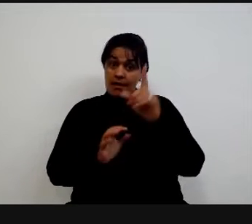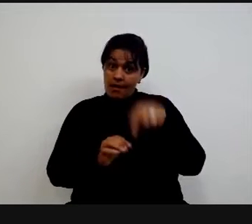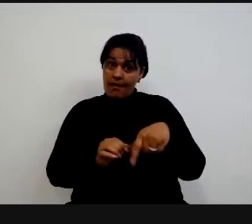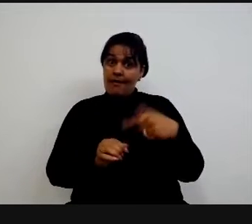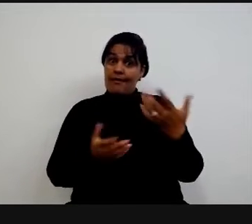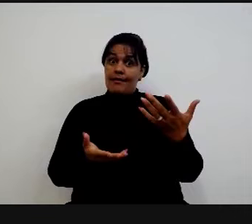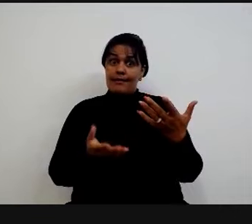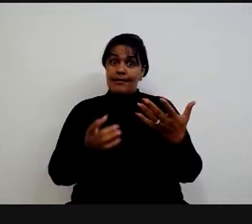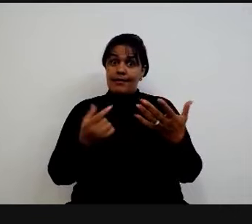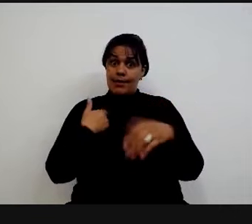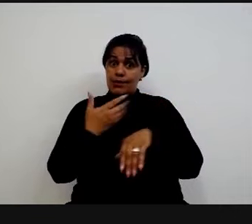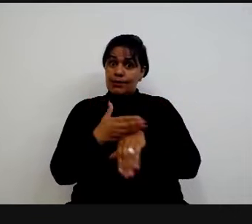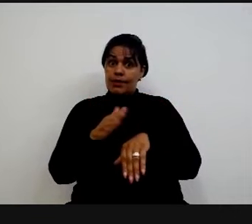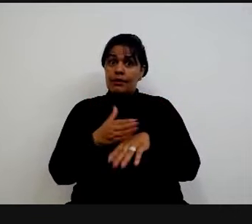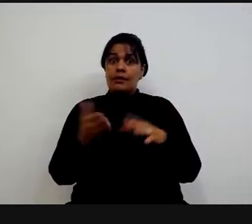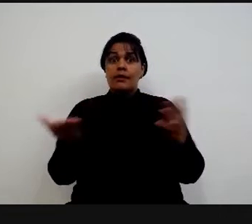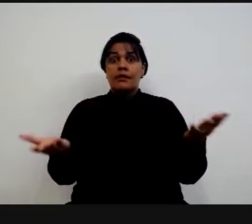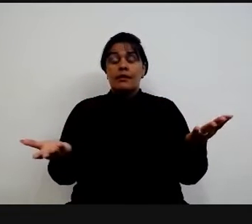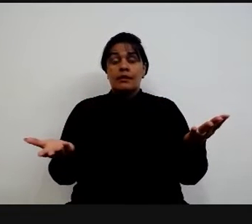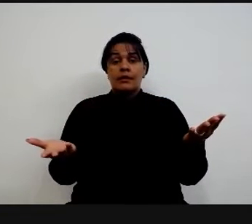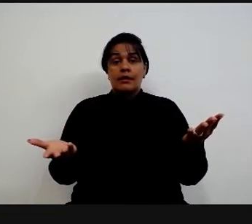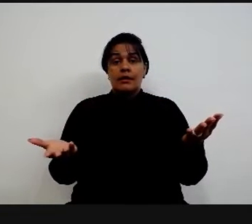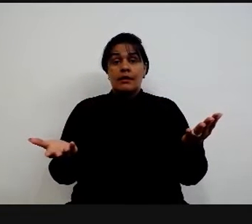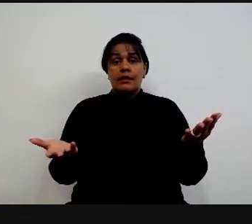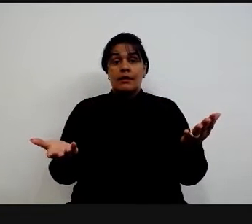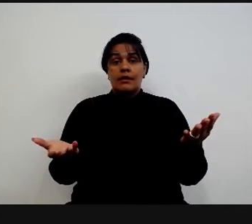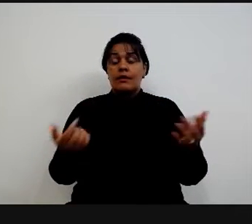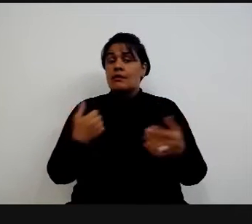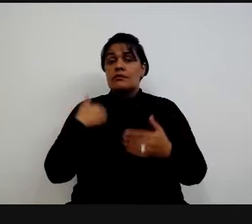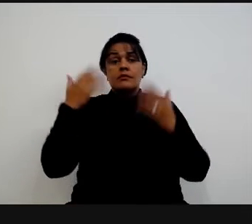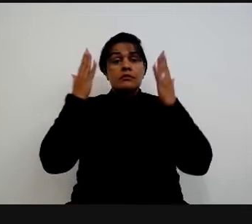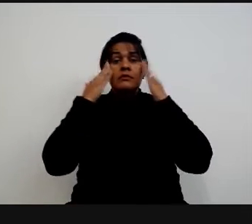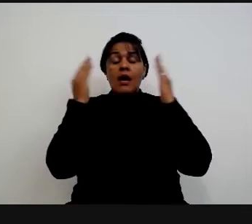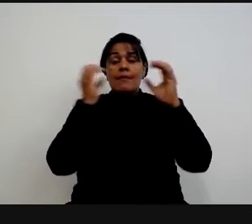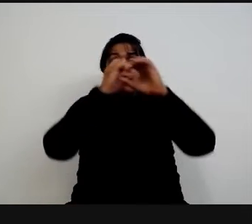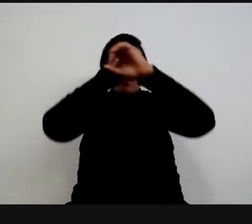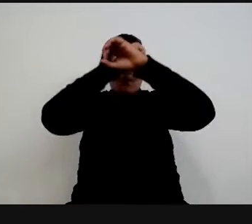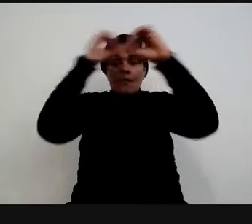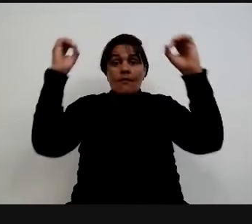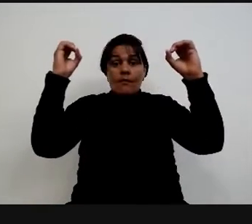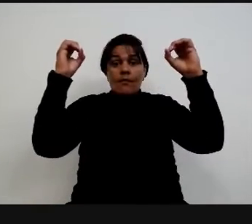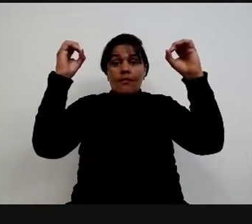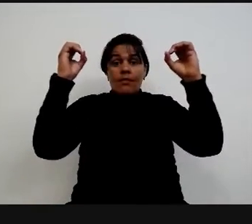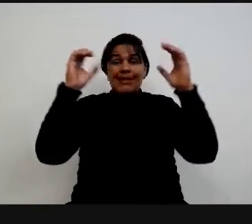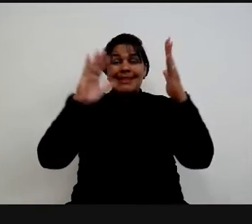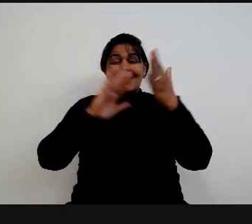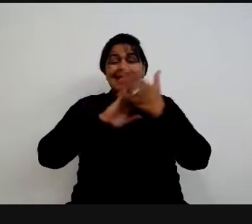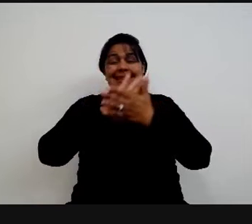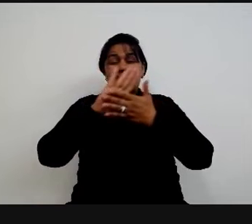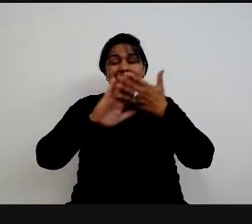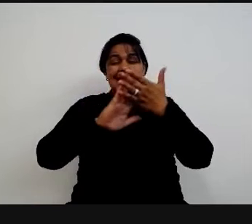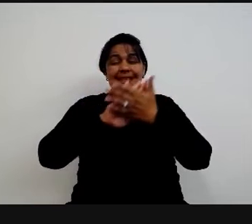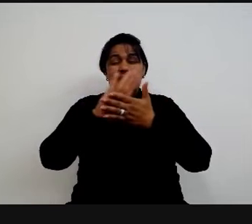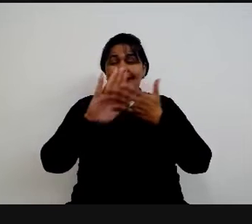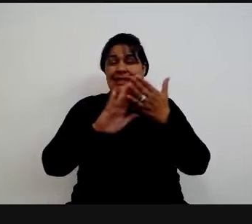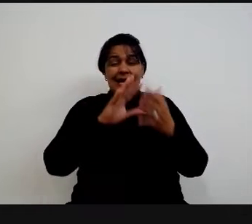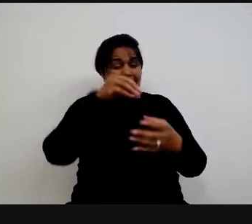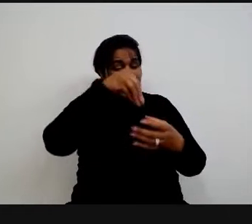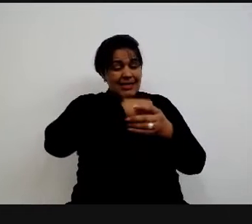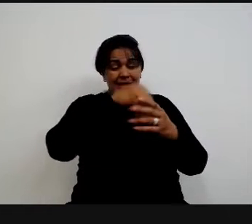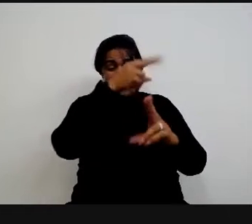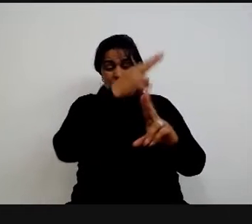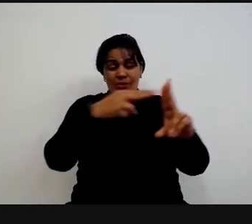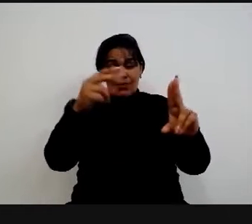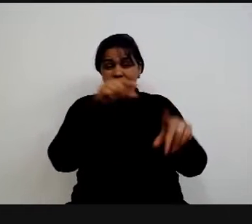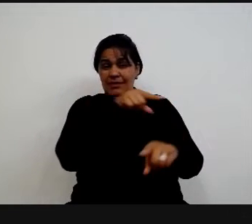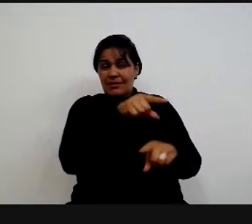trabalhar na Universidade de Brasília. Sabia nada, absolutamente nada, sobre a universidade e sobre